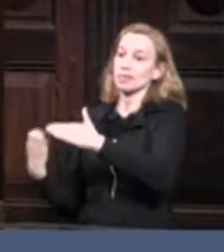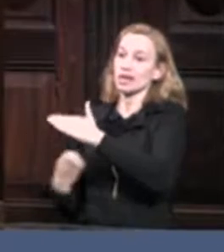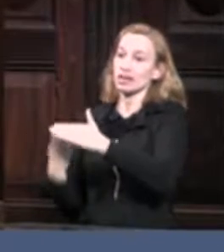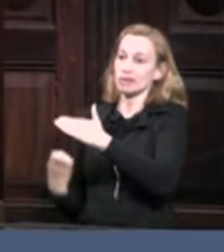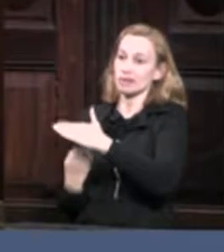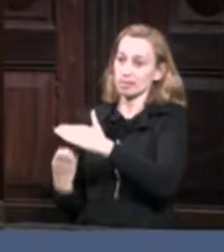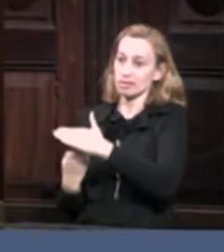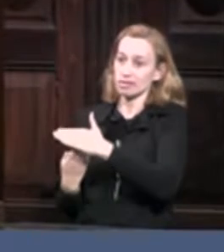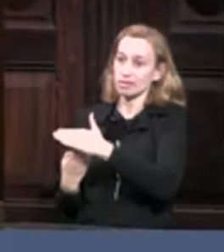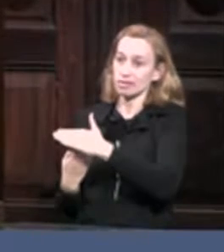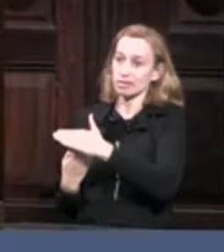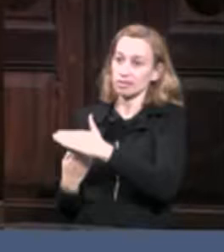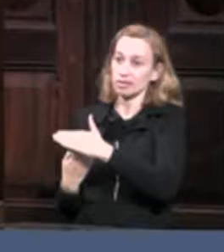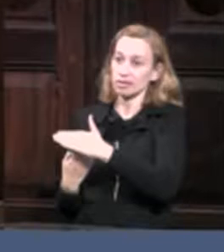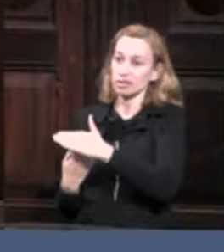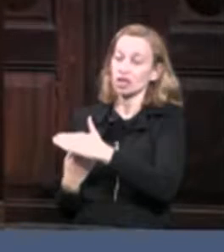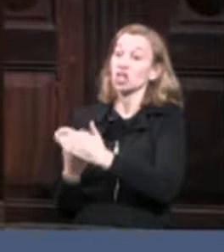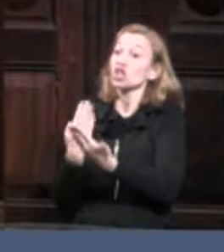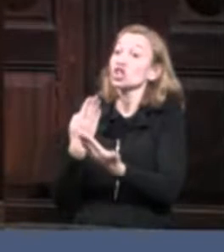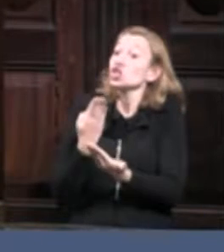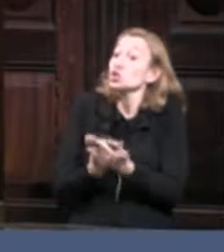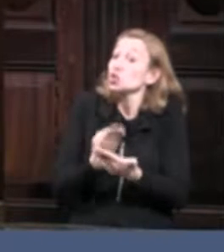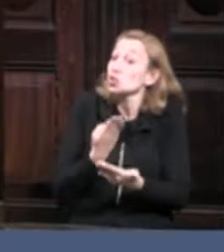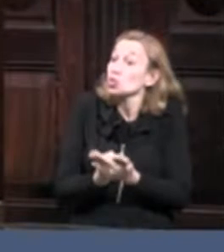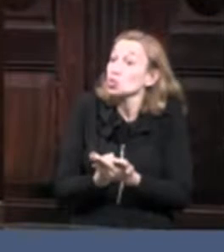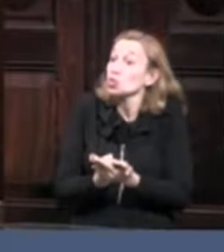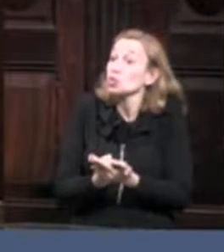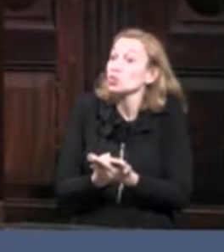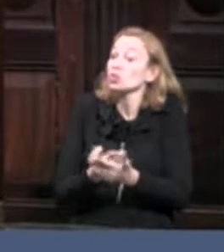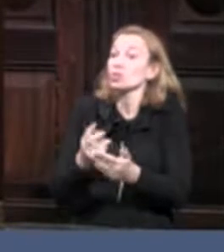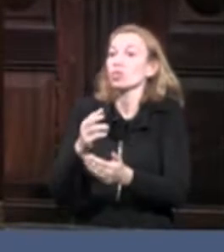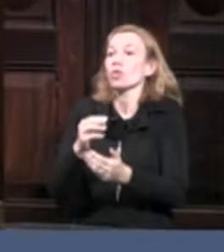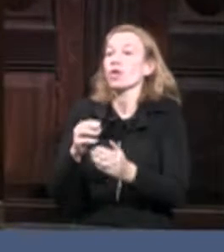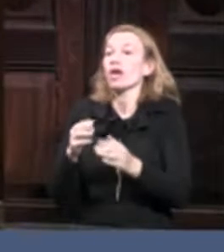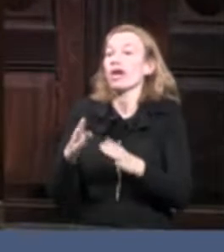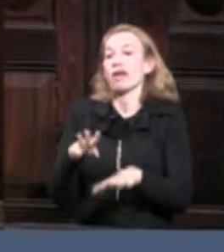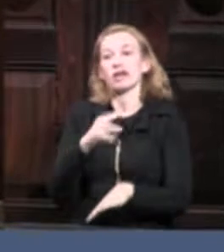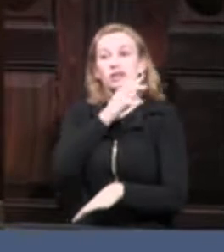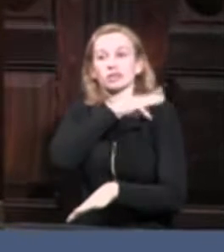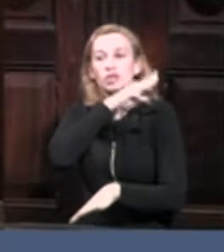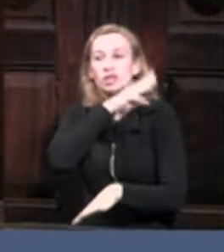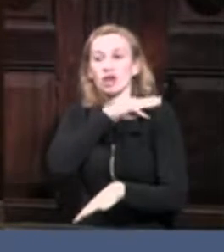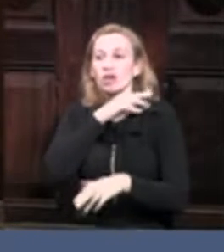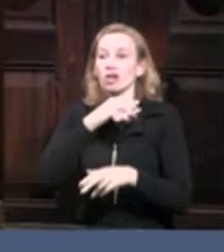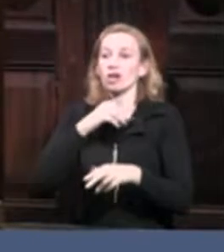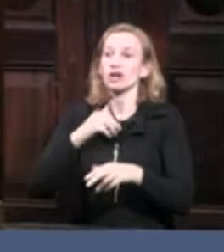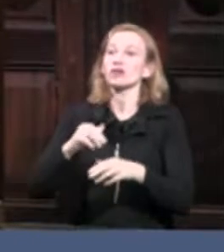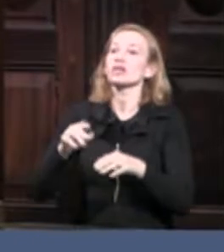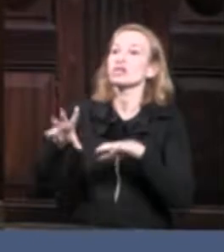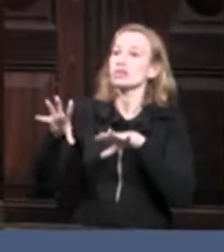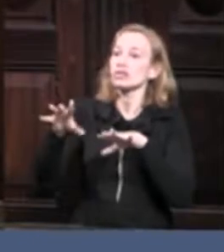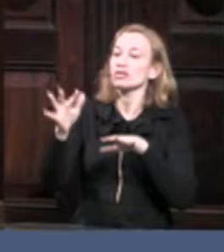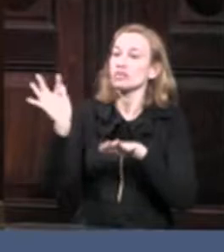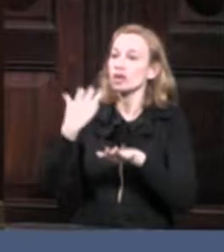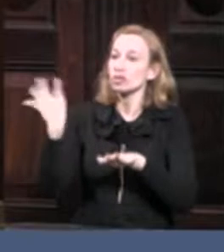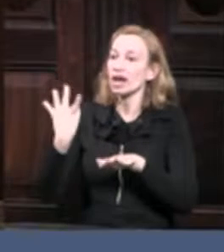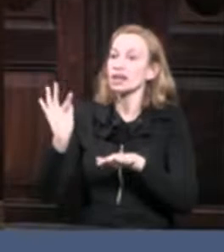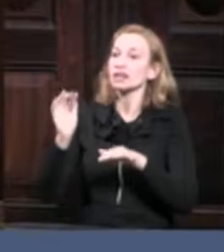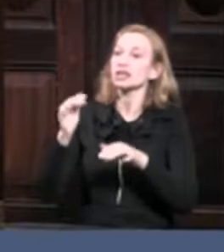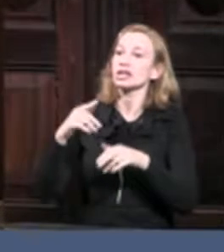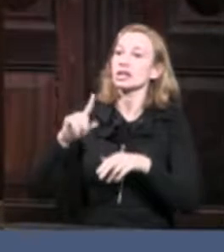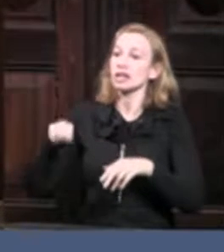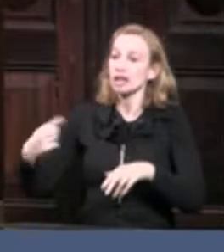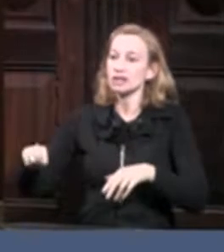maior parte das ofertas de estudo, de ensino superior e etc. Por isso, pensar